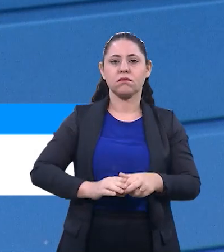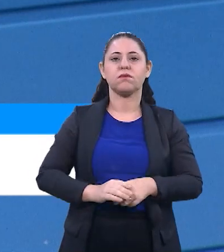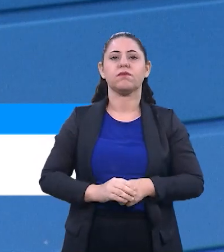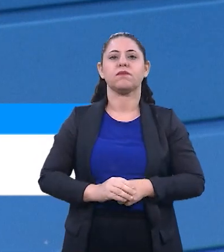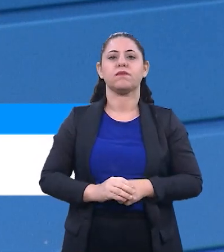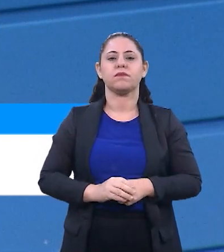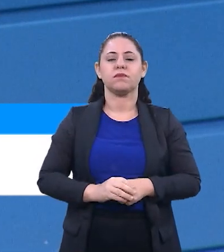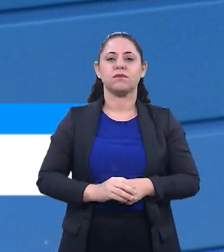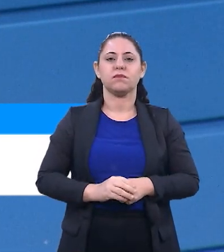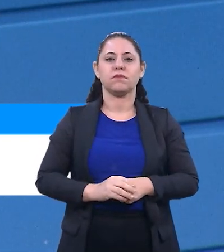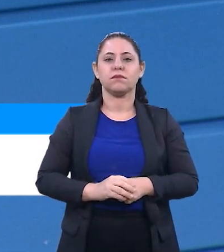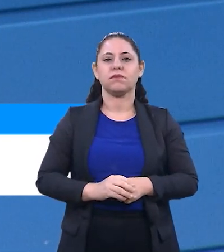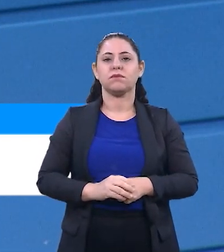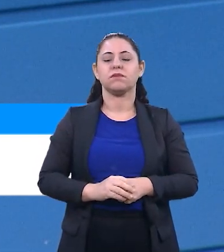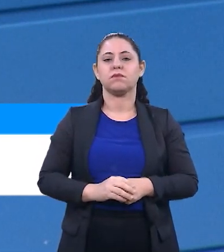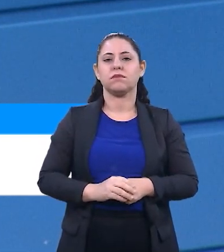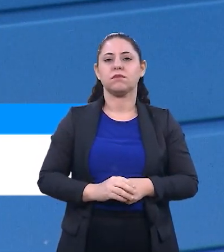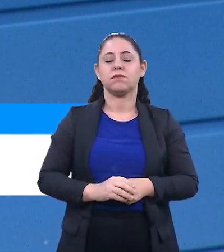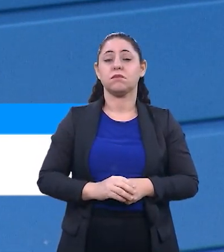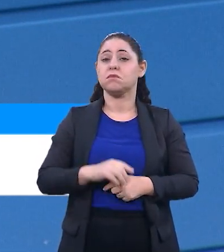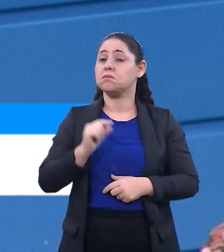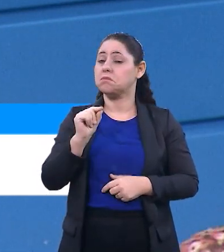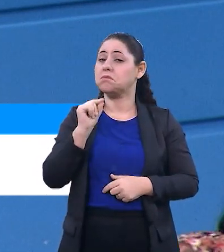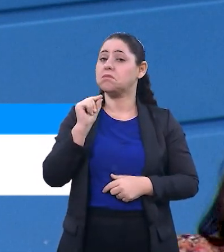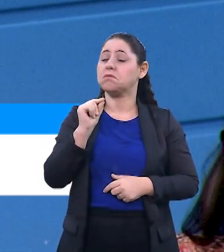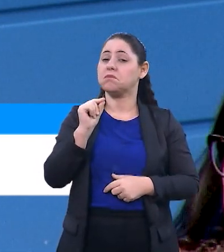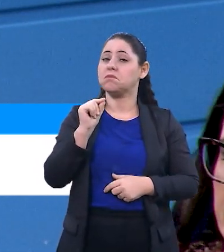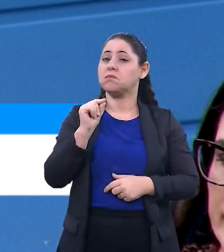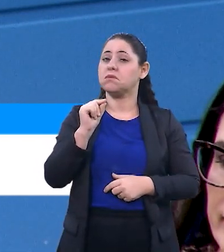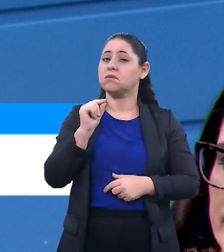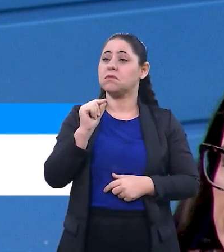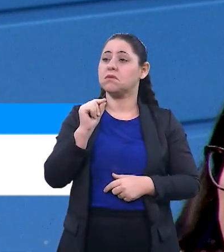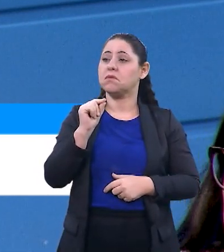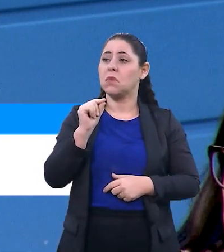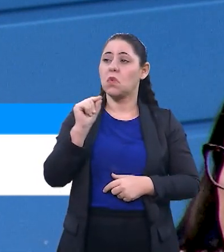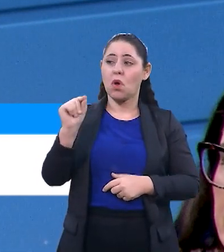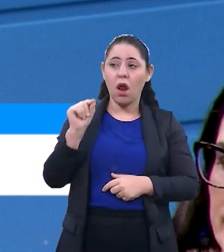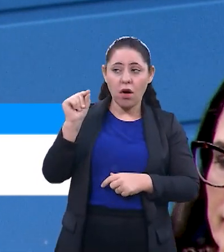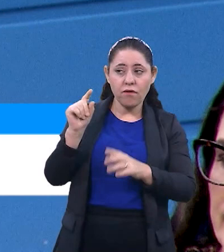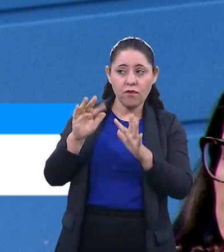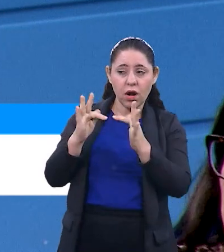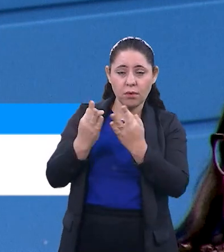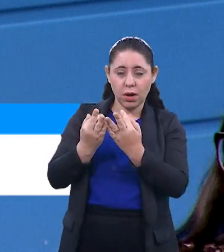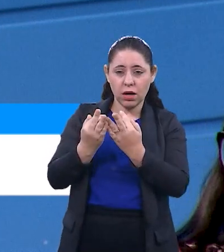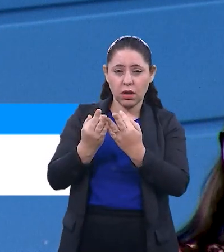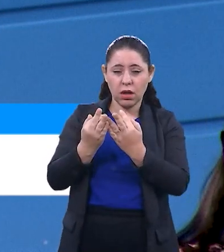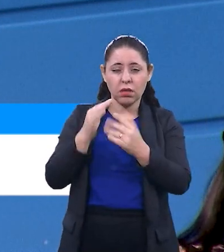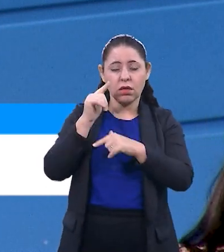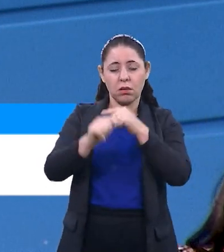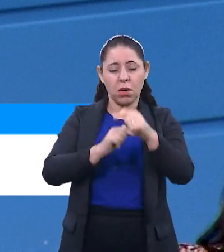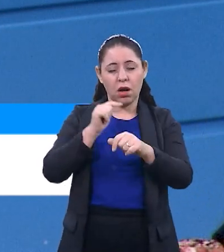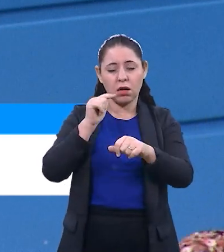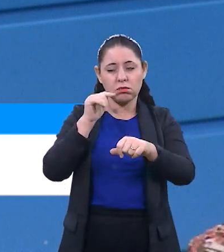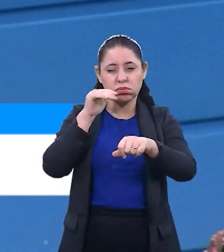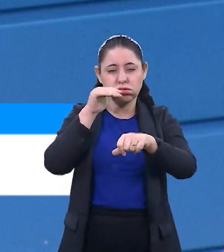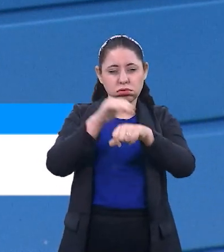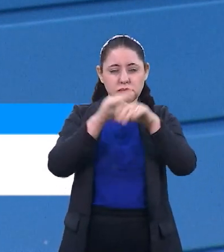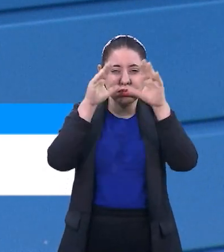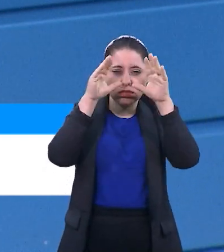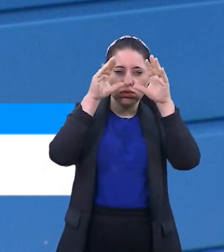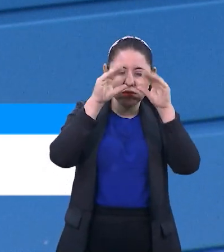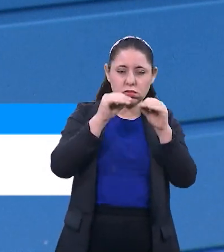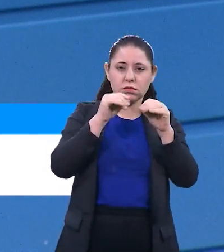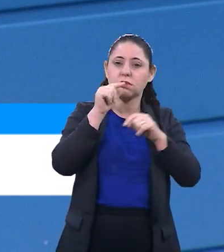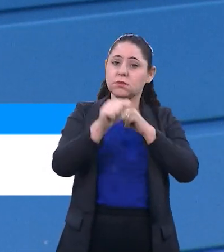dificuldade. Haja visto, senhor presidente, que grande parte daqueles que trabalham no período